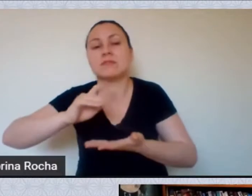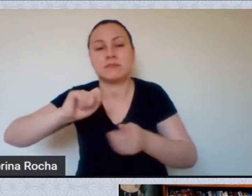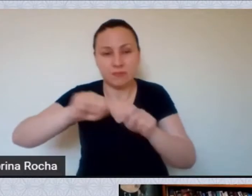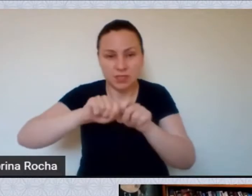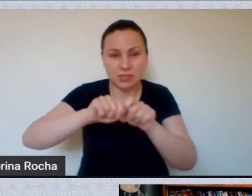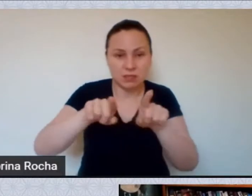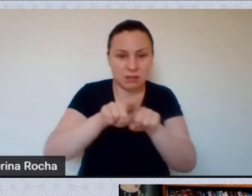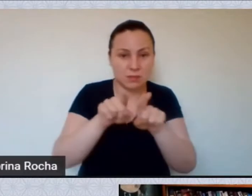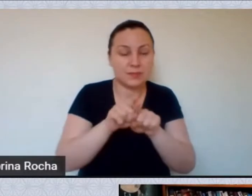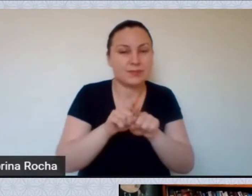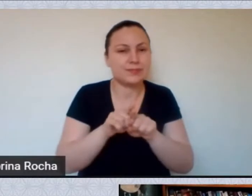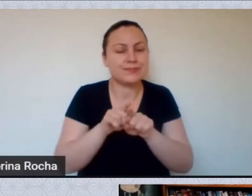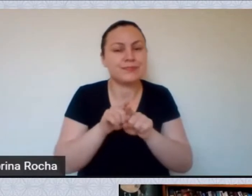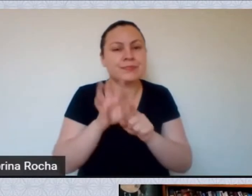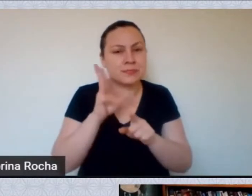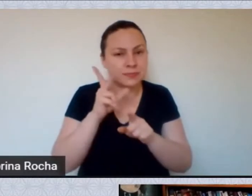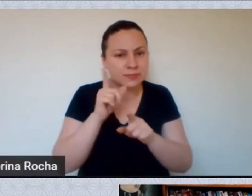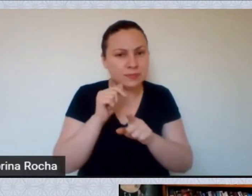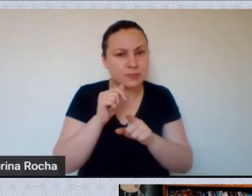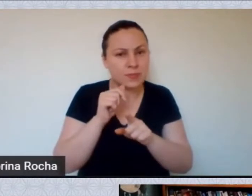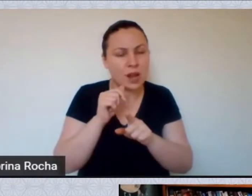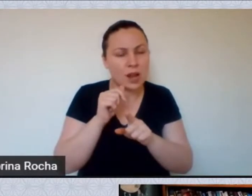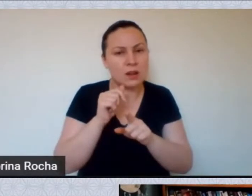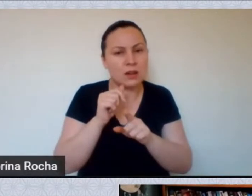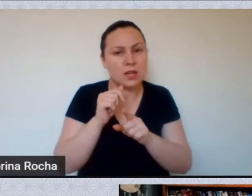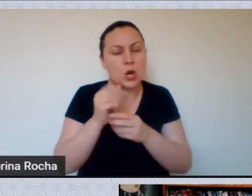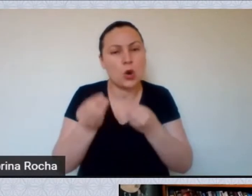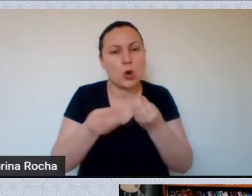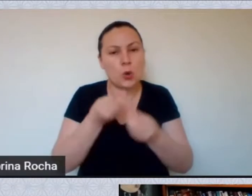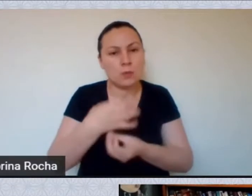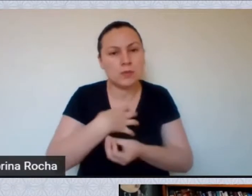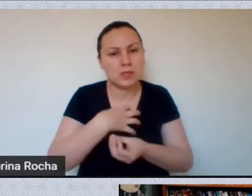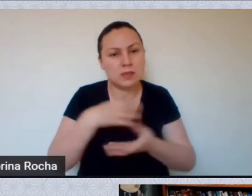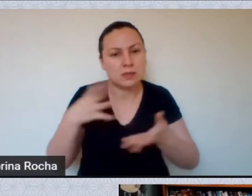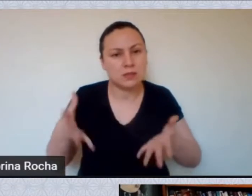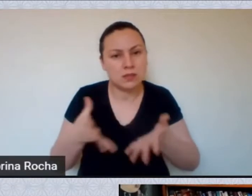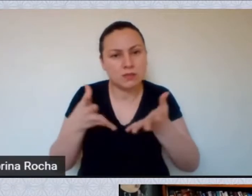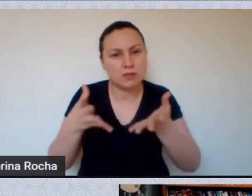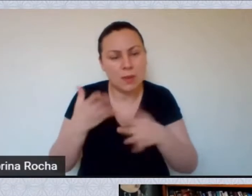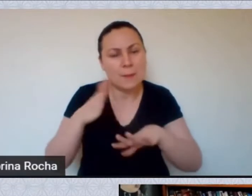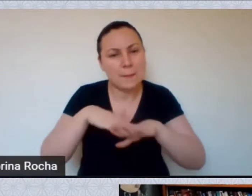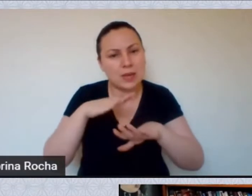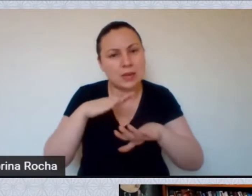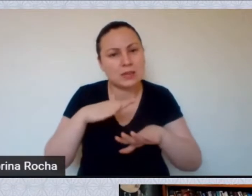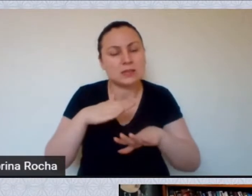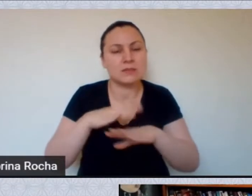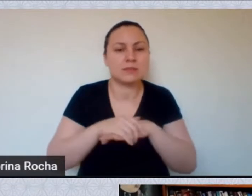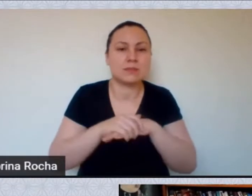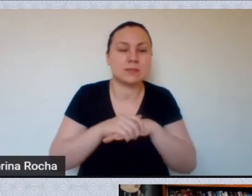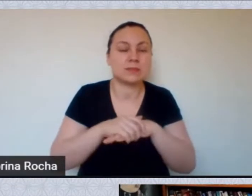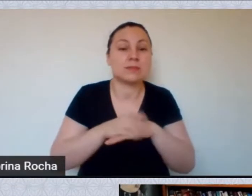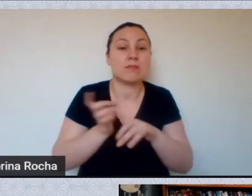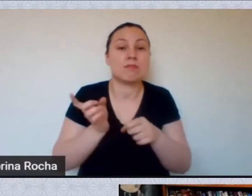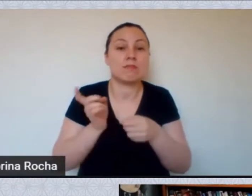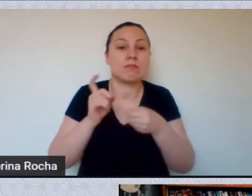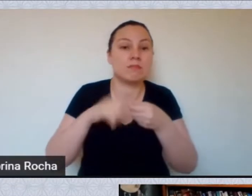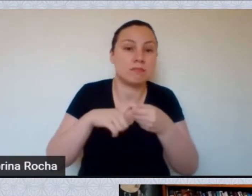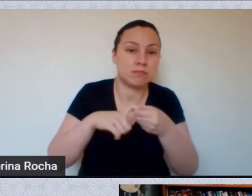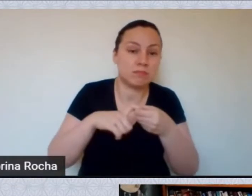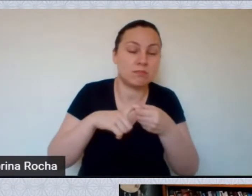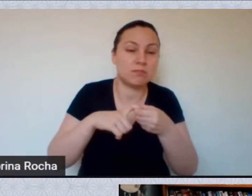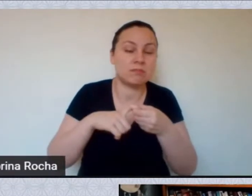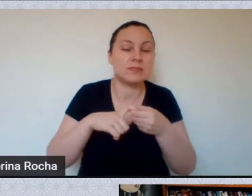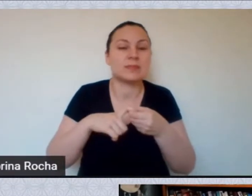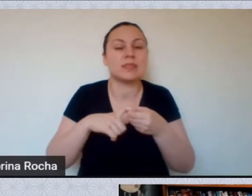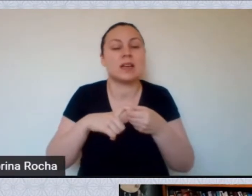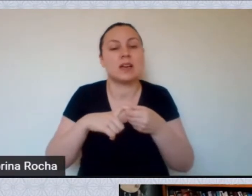é que isso vai ser como a ciência vai se desenvolver cada vez mais nas próximas décadas, ou seja, retomando o elemento